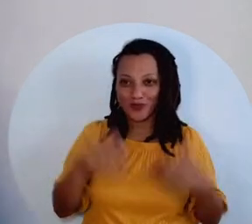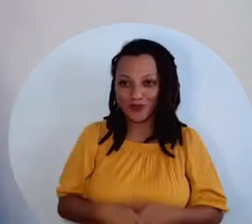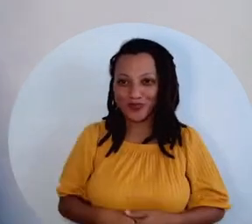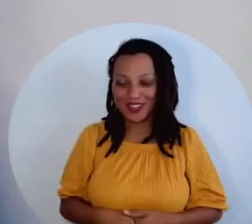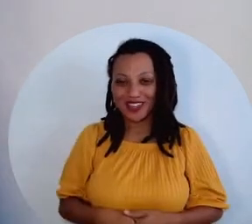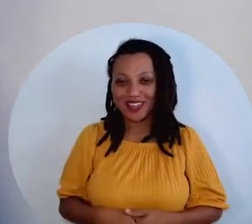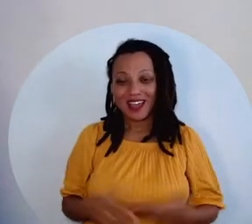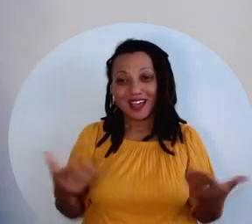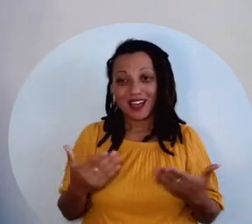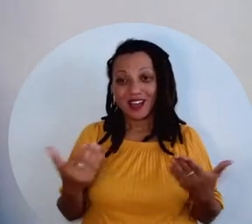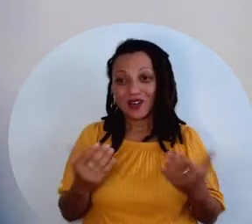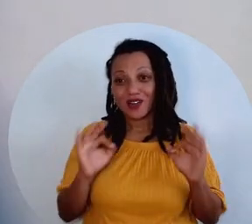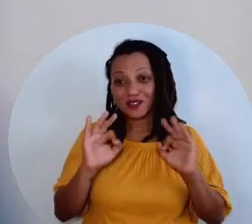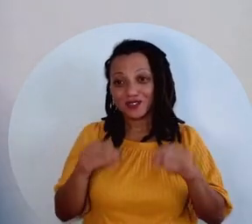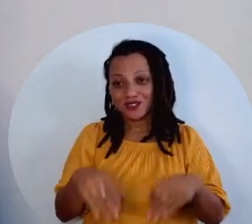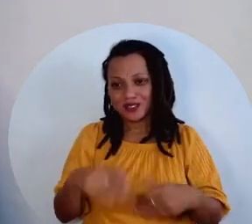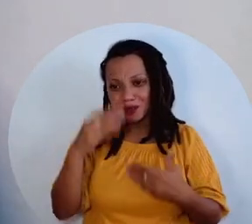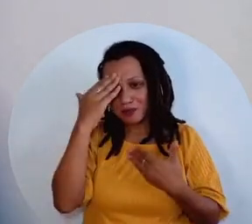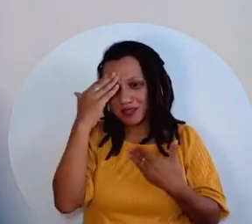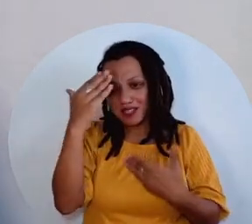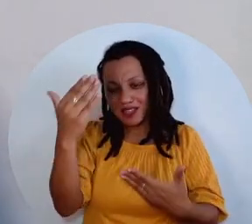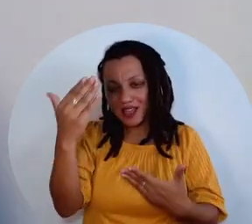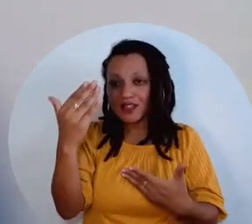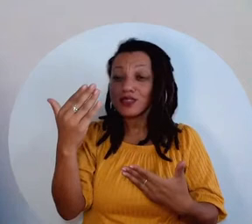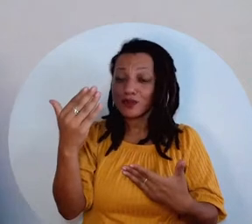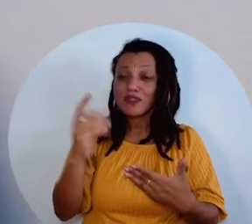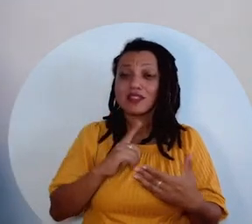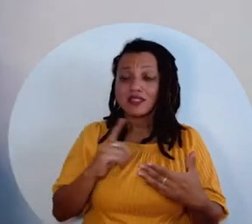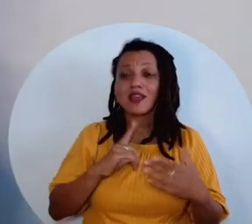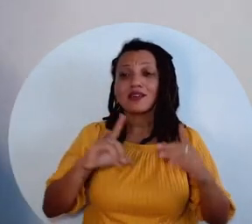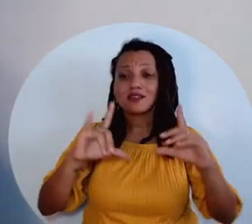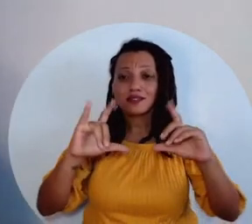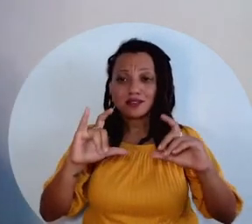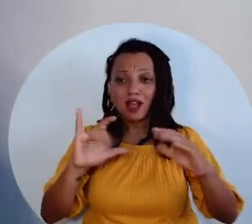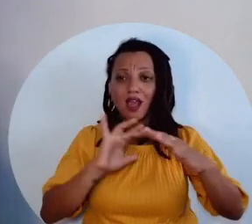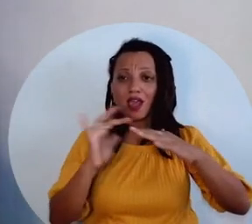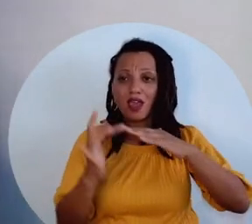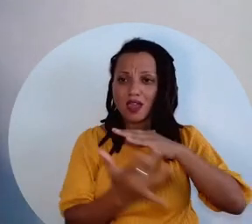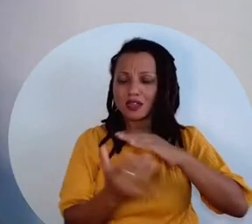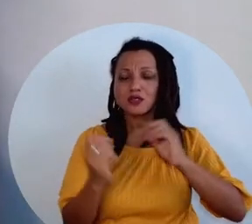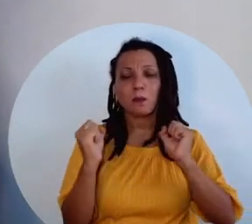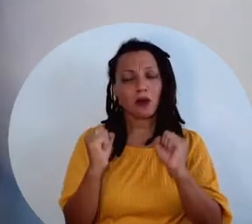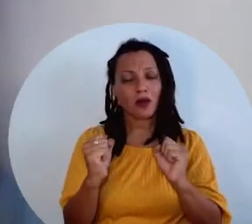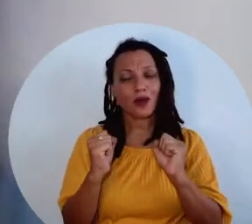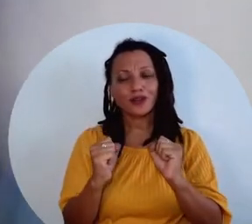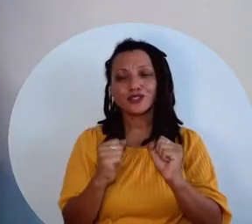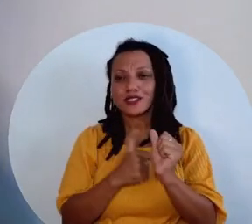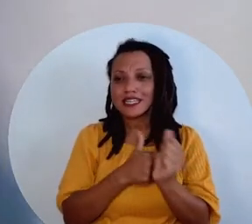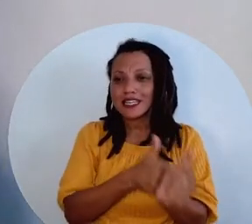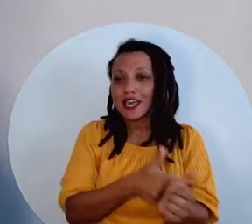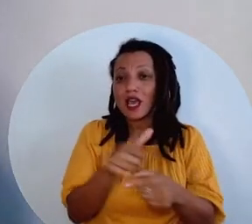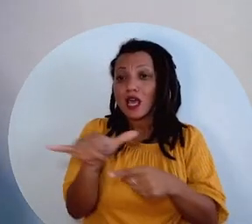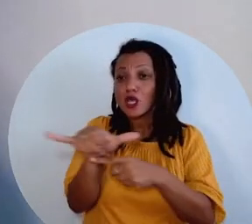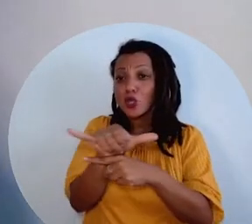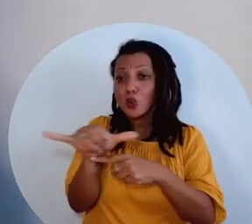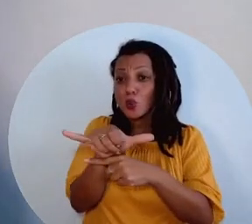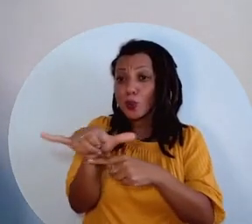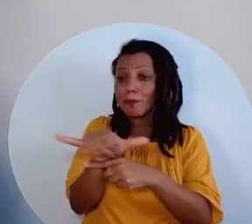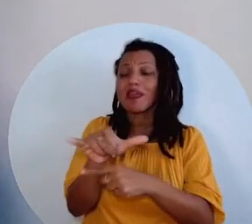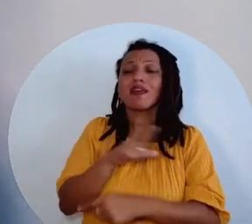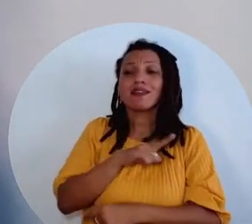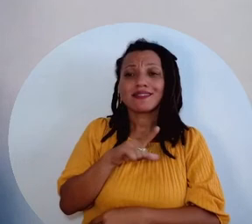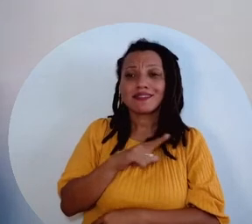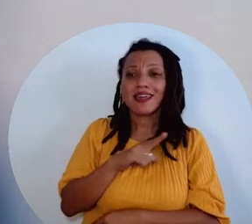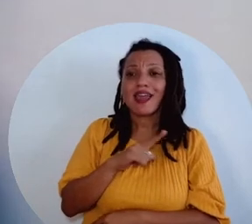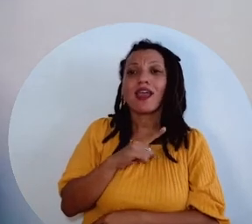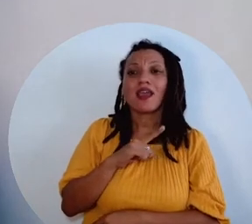isso eu me despeço, agradeço, peço para vocês me seguirem nas redes sociais, conheçam o meu canal no YouTube, lá tem